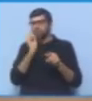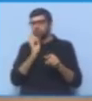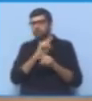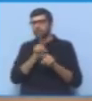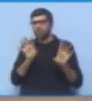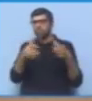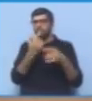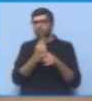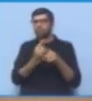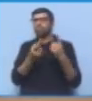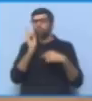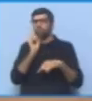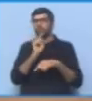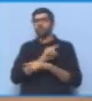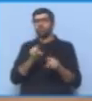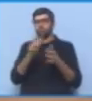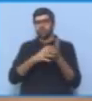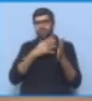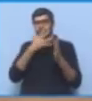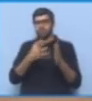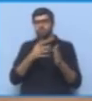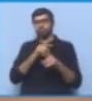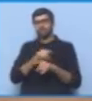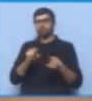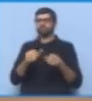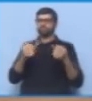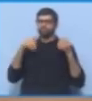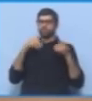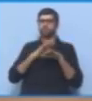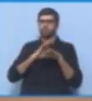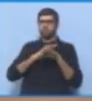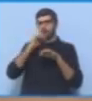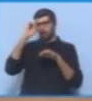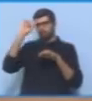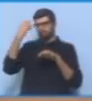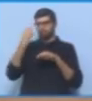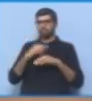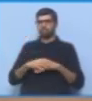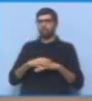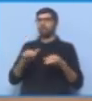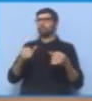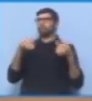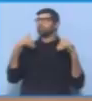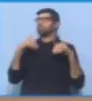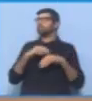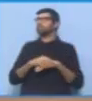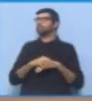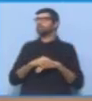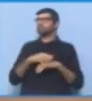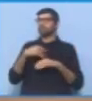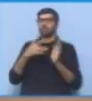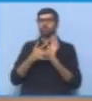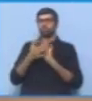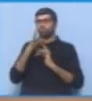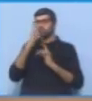mesmo grupo? E eles, parece, diz o texto, não é? Que eles se retiram porque tiveram consciência. Se retiram. Jesus não diz